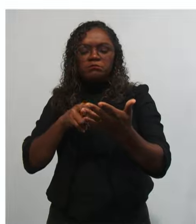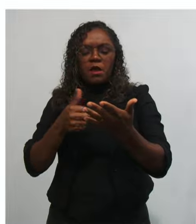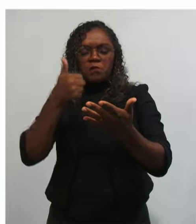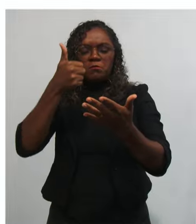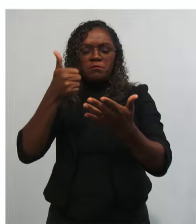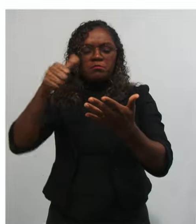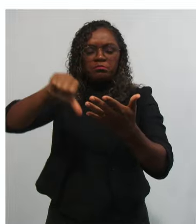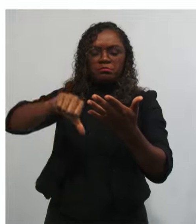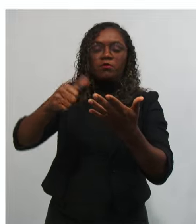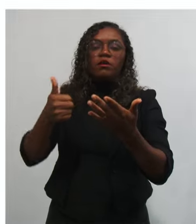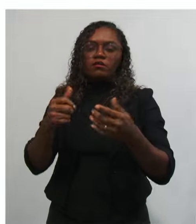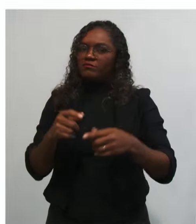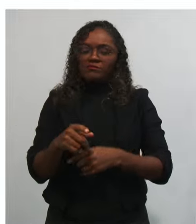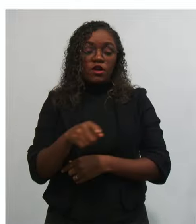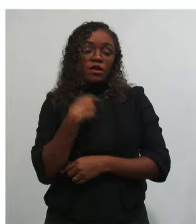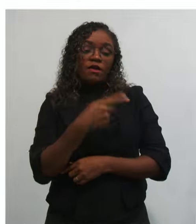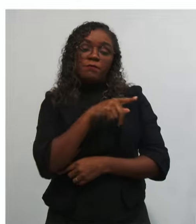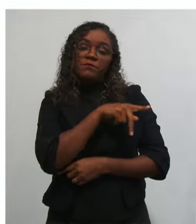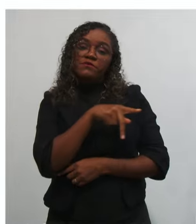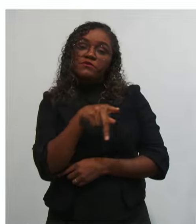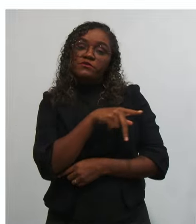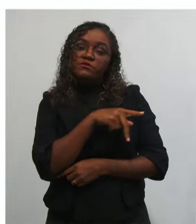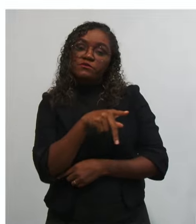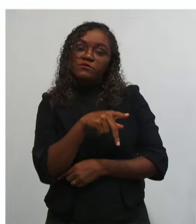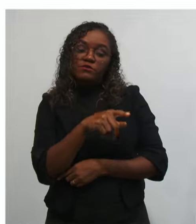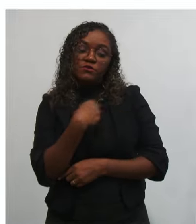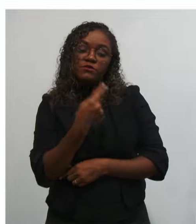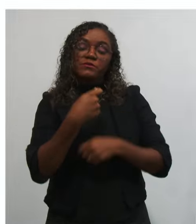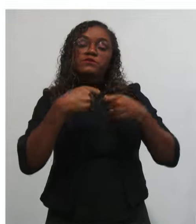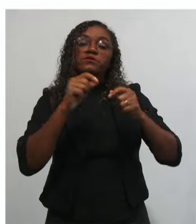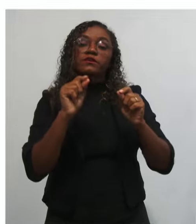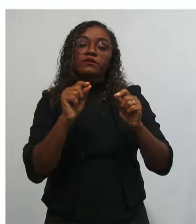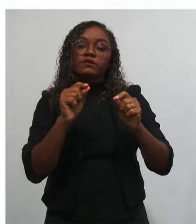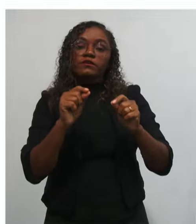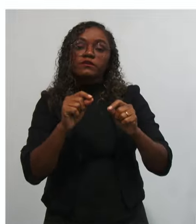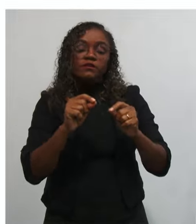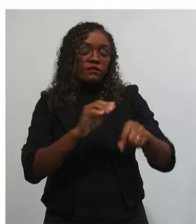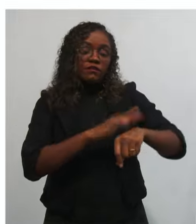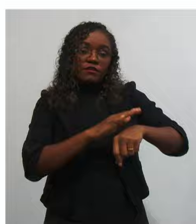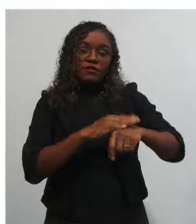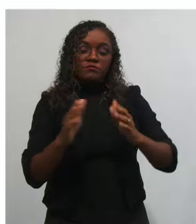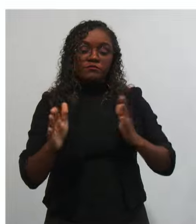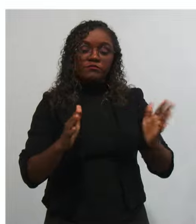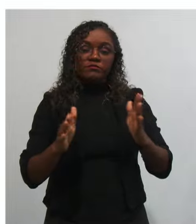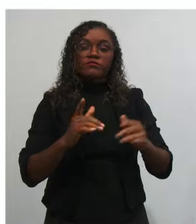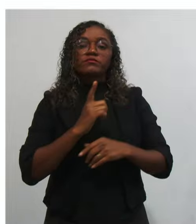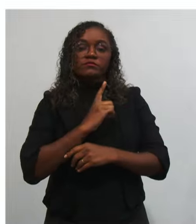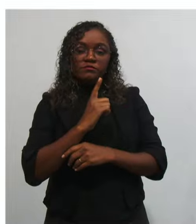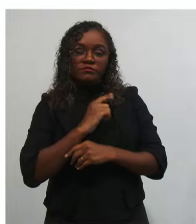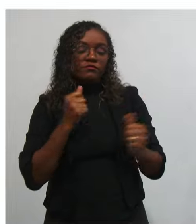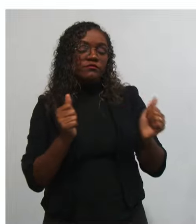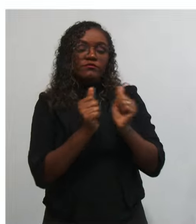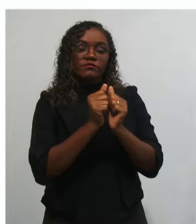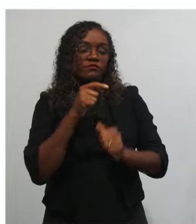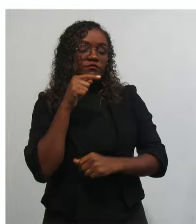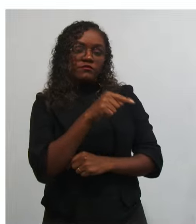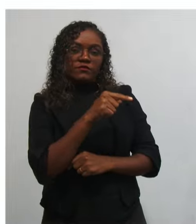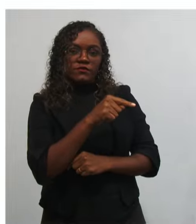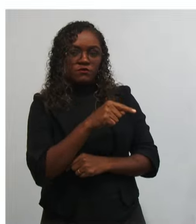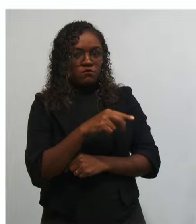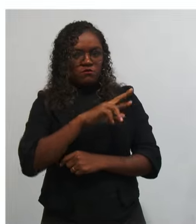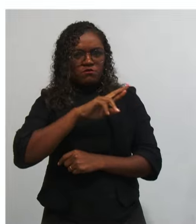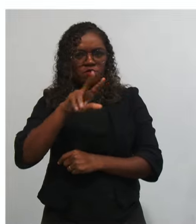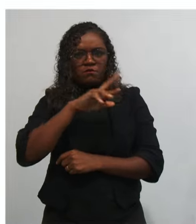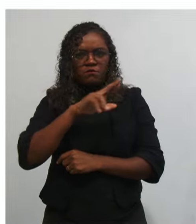somos professores e aí nós precisamos ter eh nós temos um tempo com aquele aluno nós não estamos aplicando uma